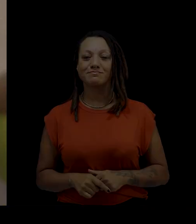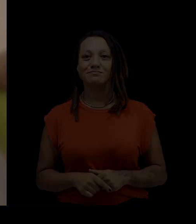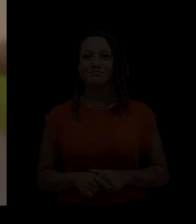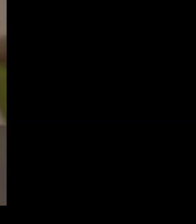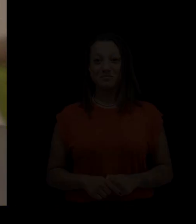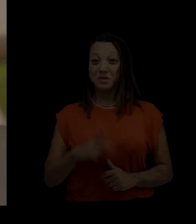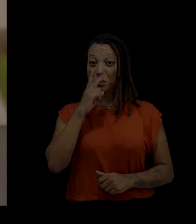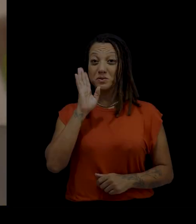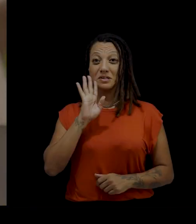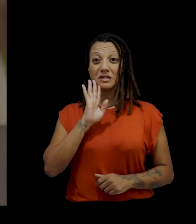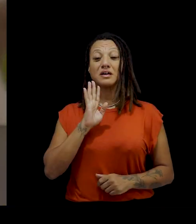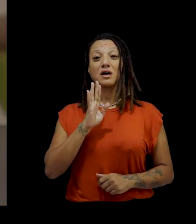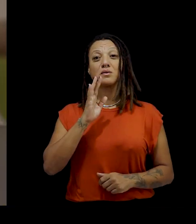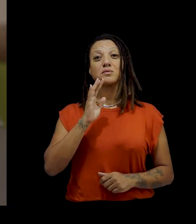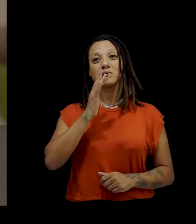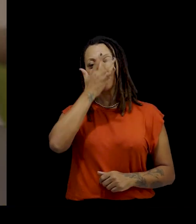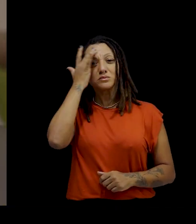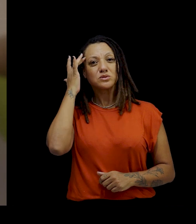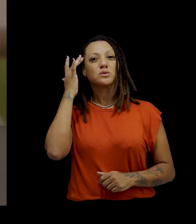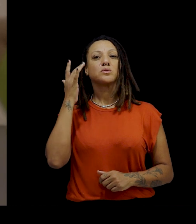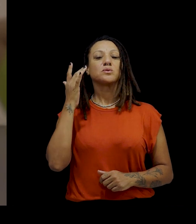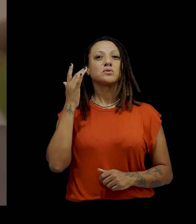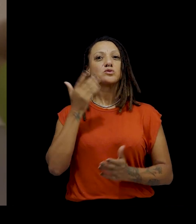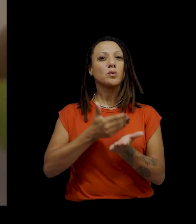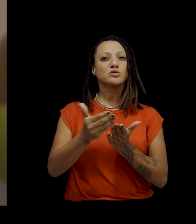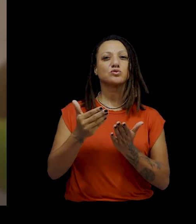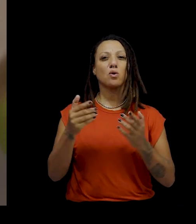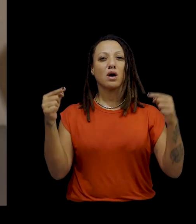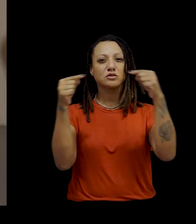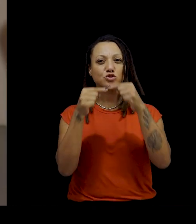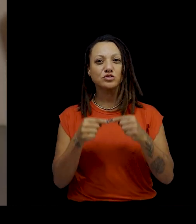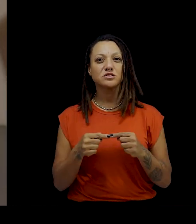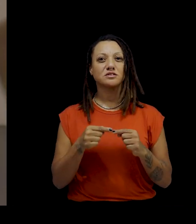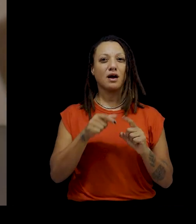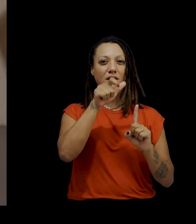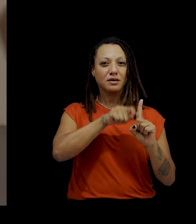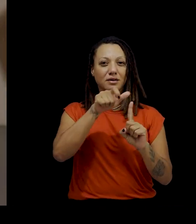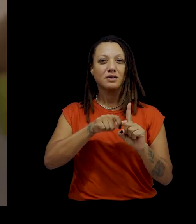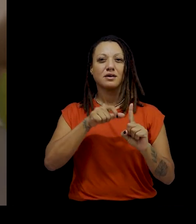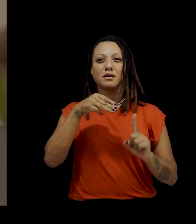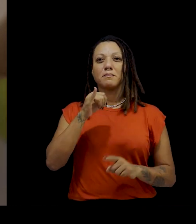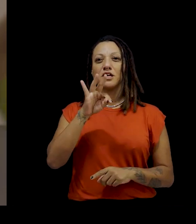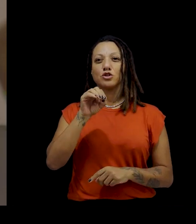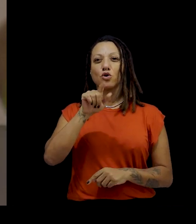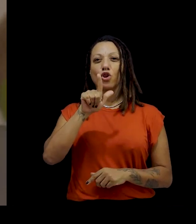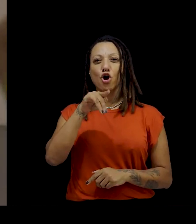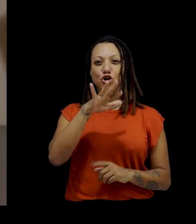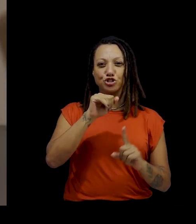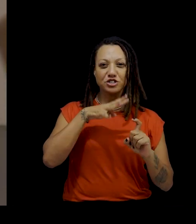Acho que legal voltar na questão de em que momento você começou a associar figuras mitológicas, lendárias